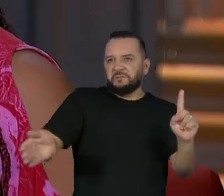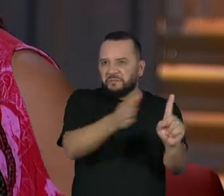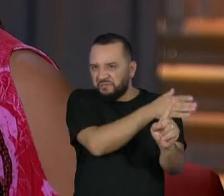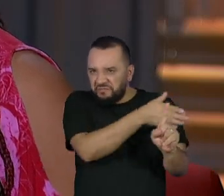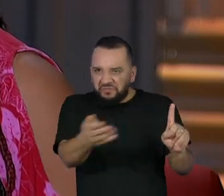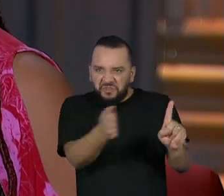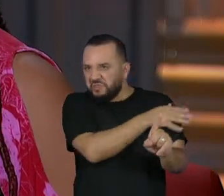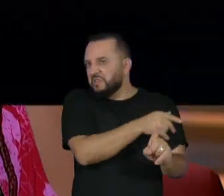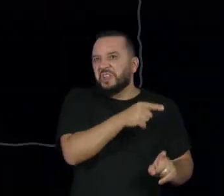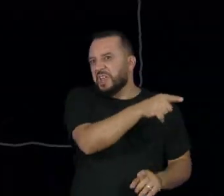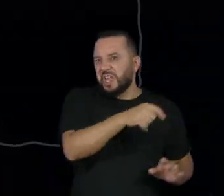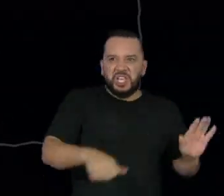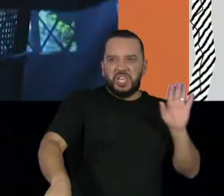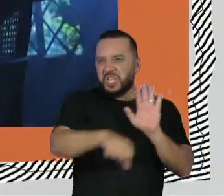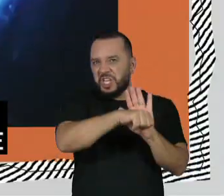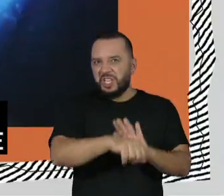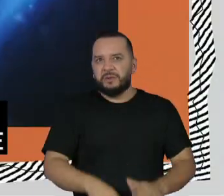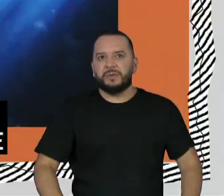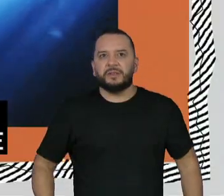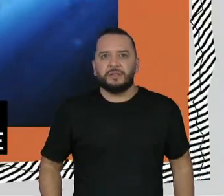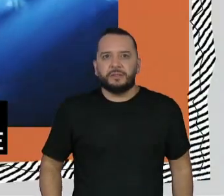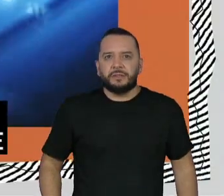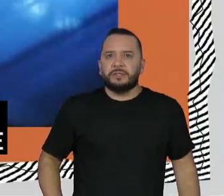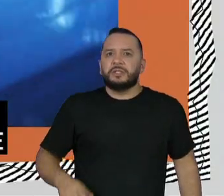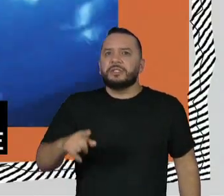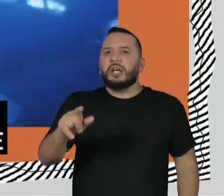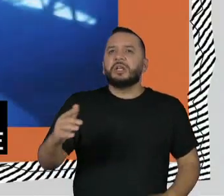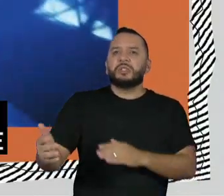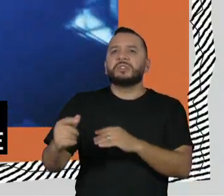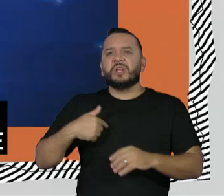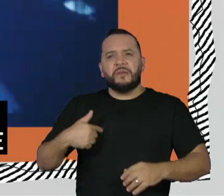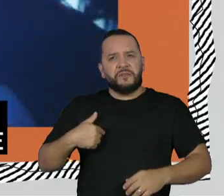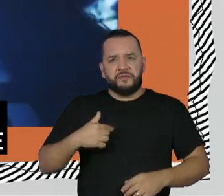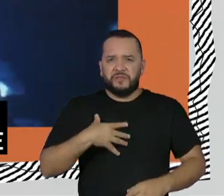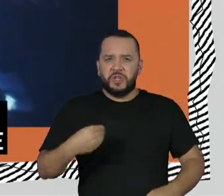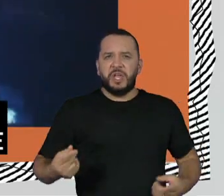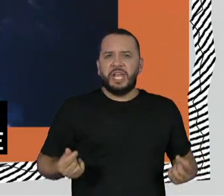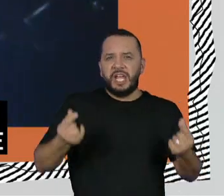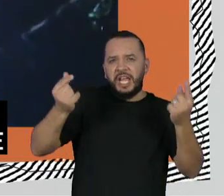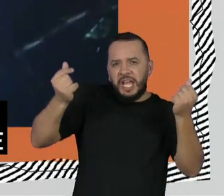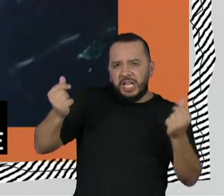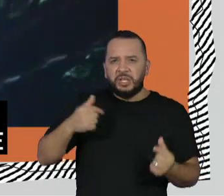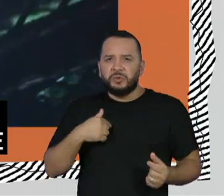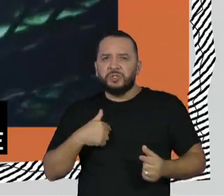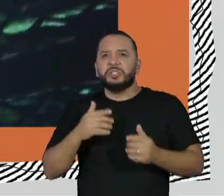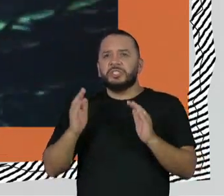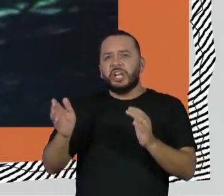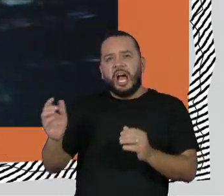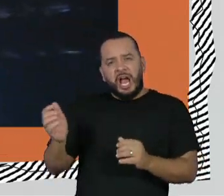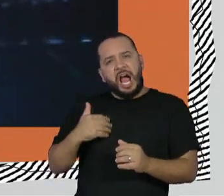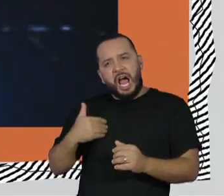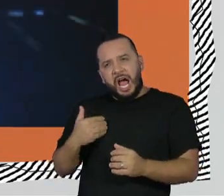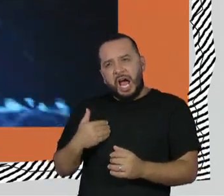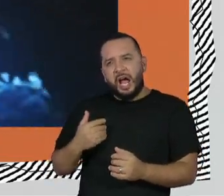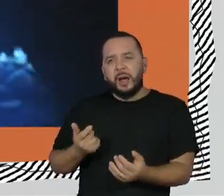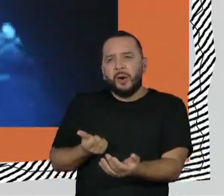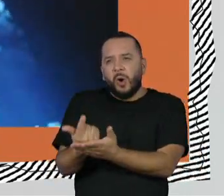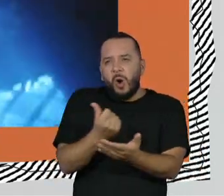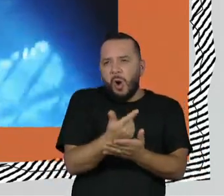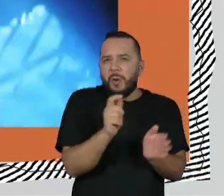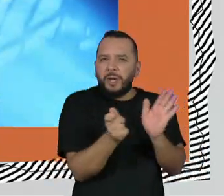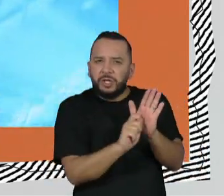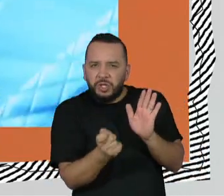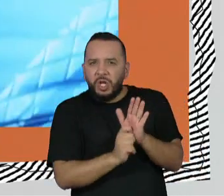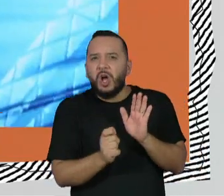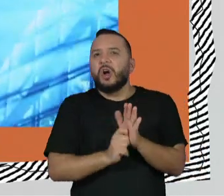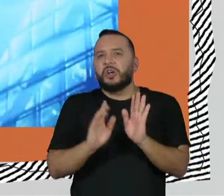ele é criminalizado. Quem sustenta a boca é filho de e fornece o cheque pro chefe do o chefe do chefe é o pai do fim. Que